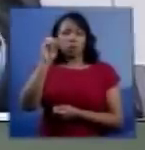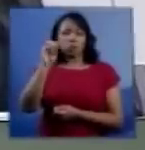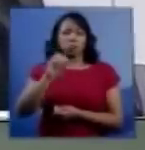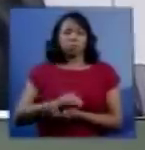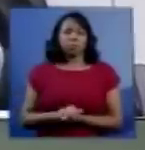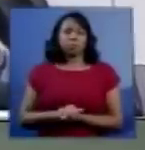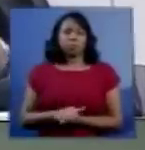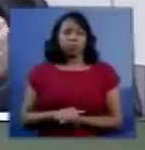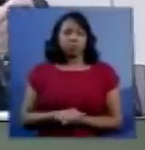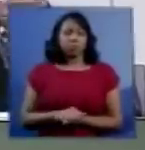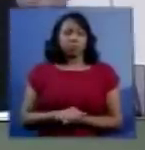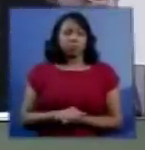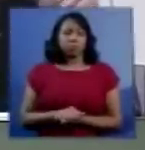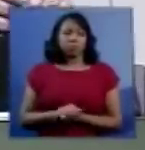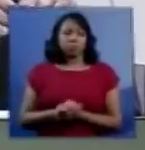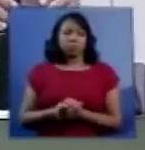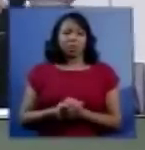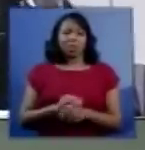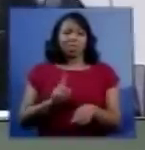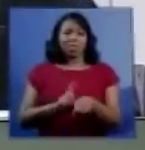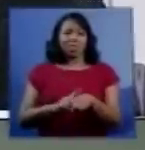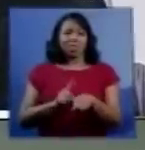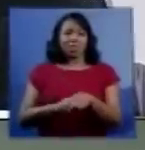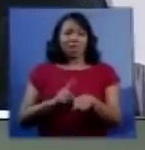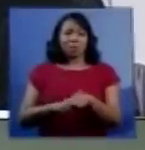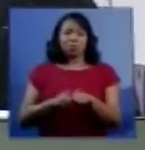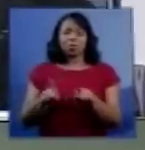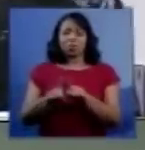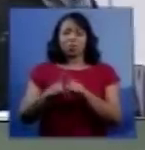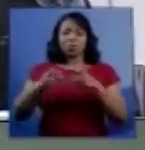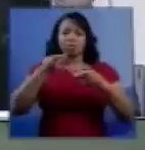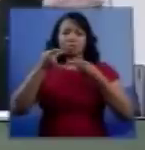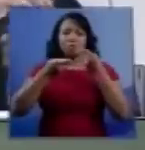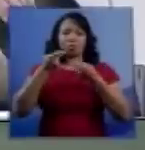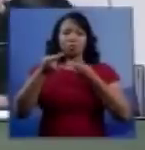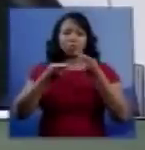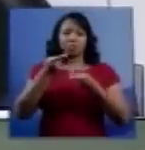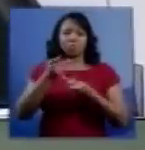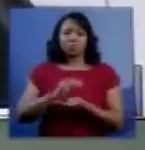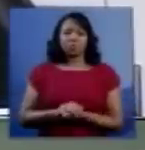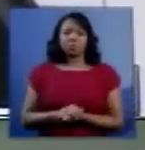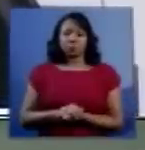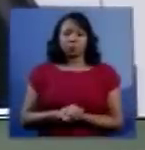Bento o tempo a divisão os 15 minutos